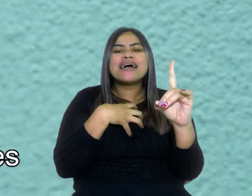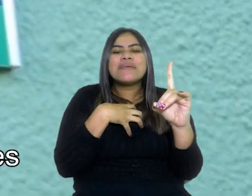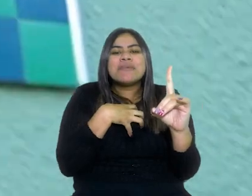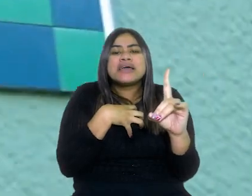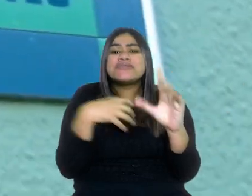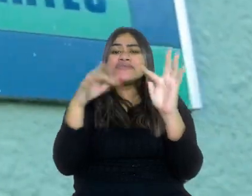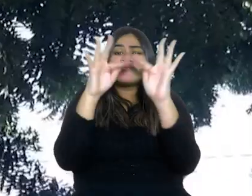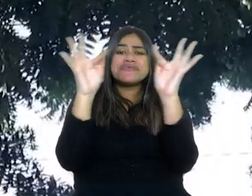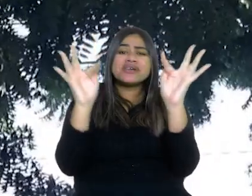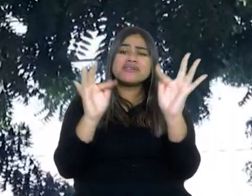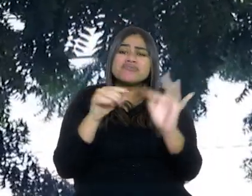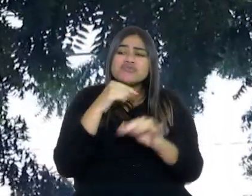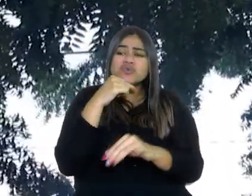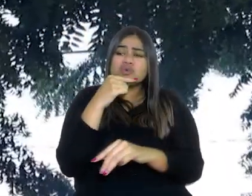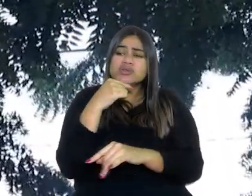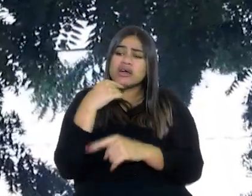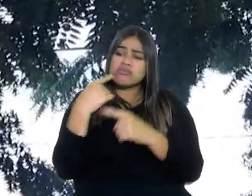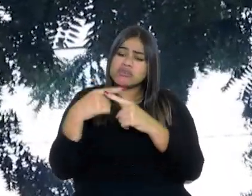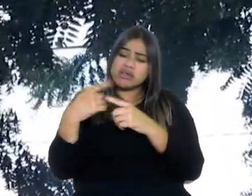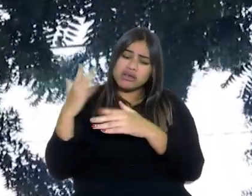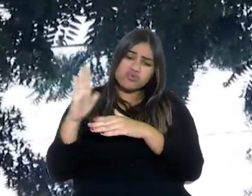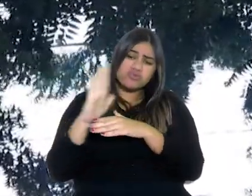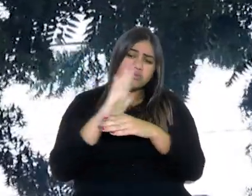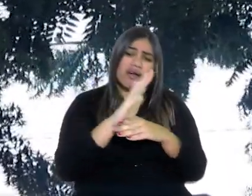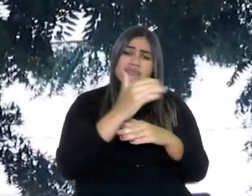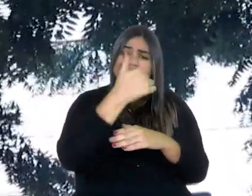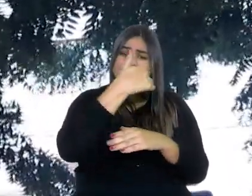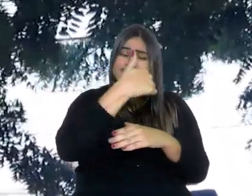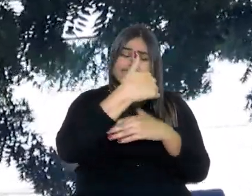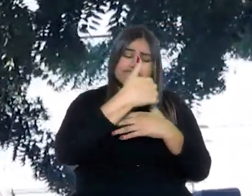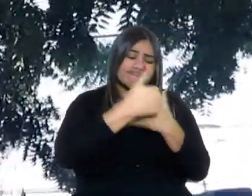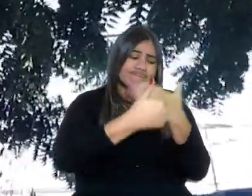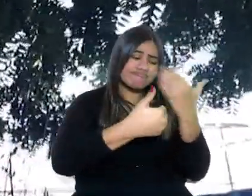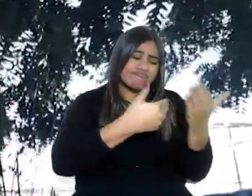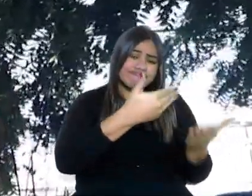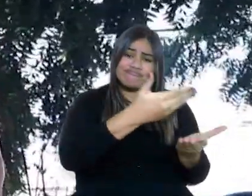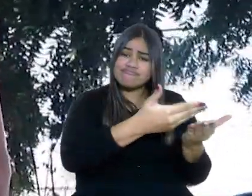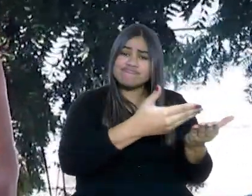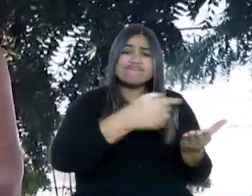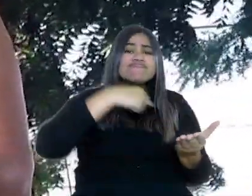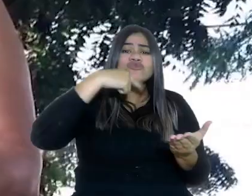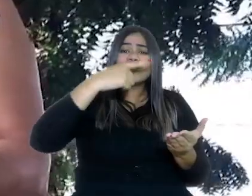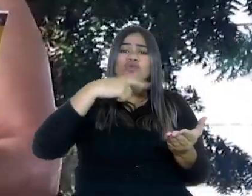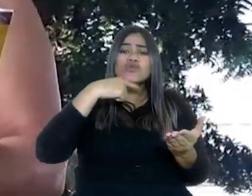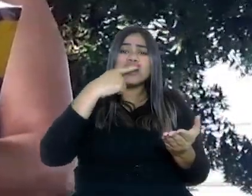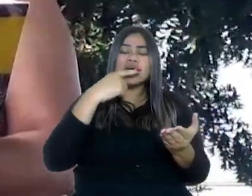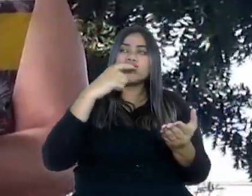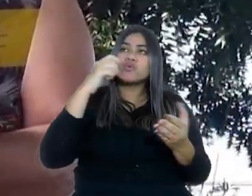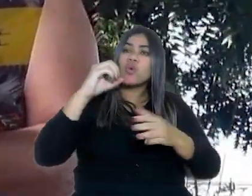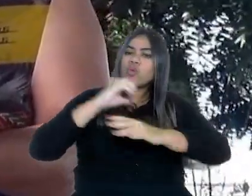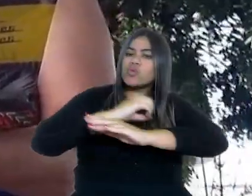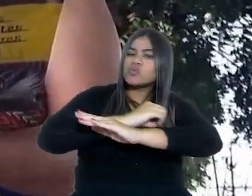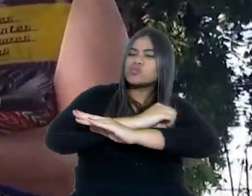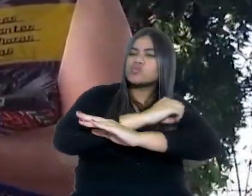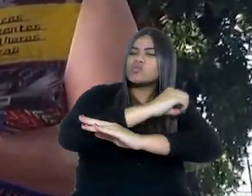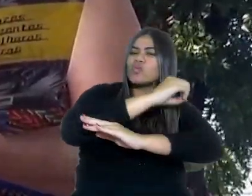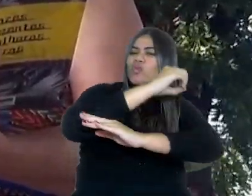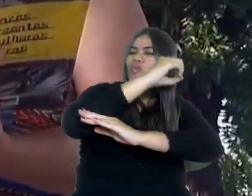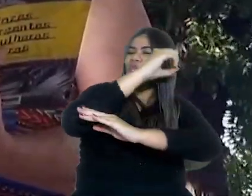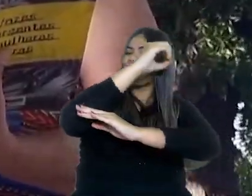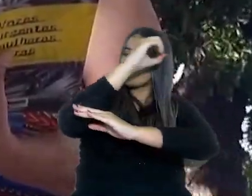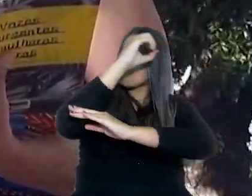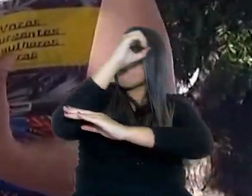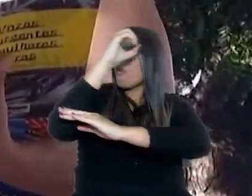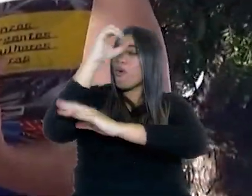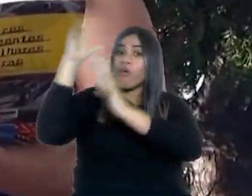mães que atualmente se sentem infelizes por não poder realizar os desejos dos seus filhos. O sol vai